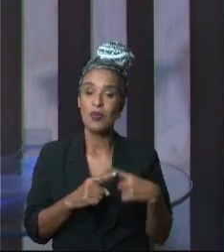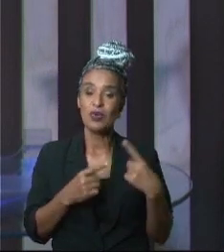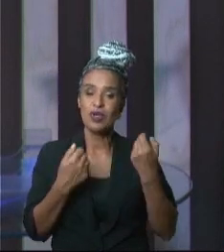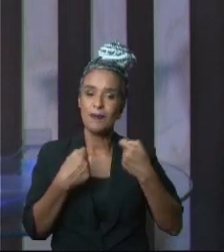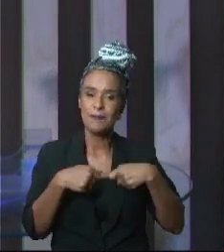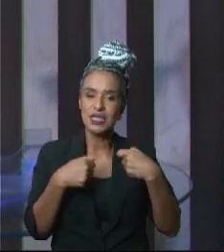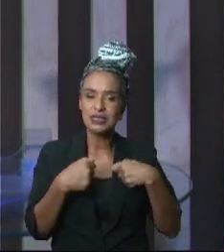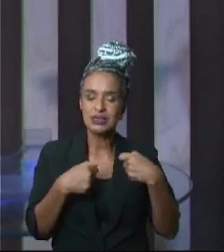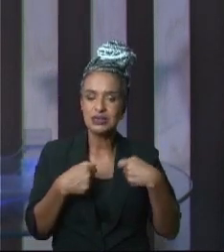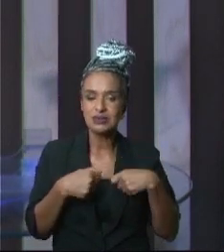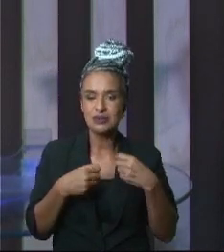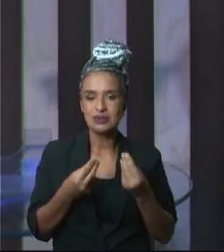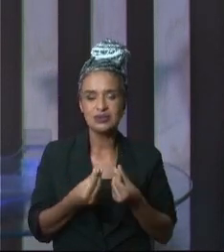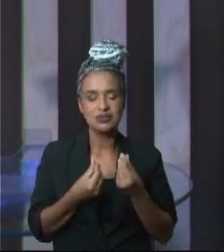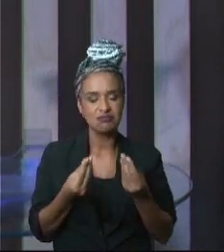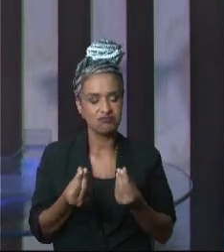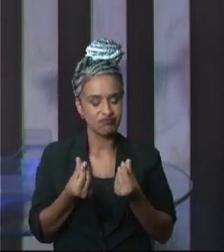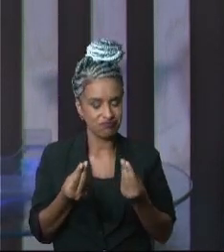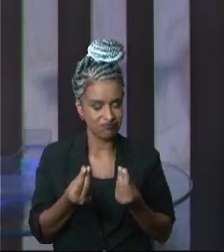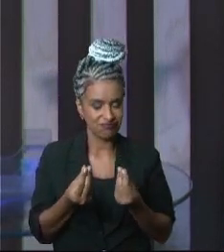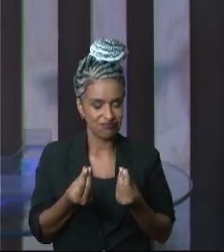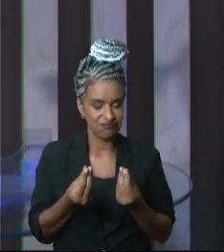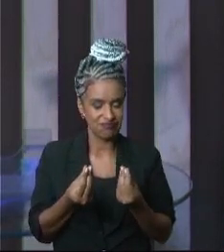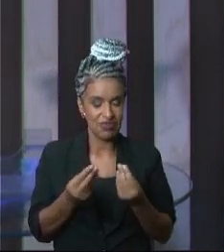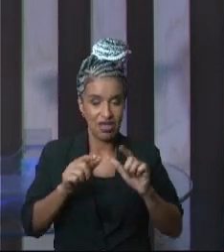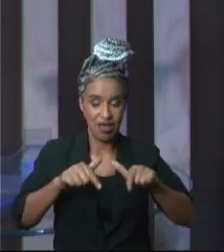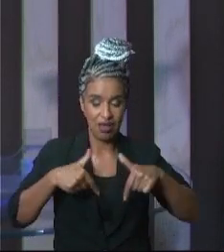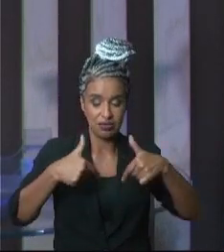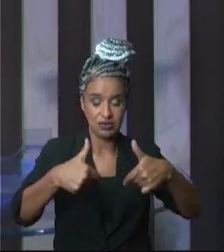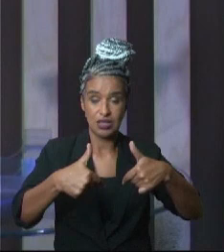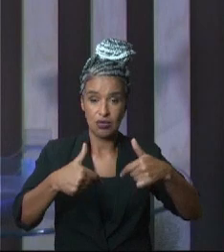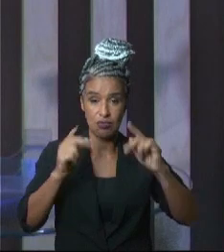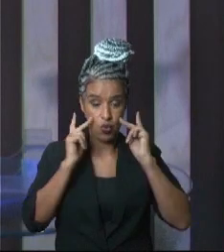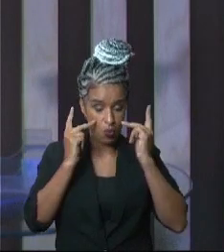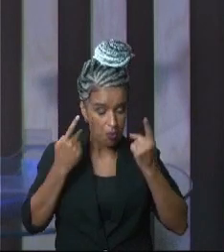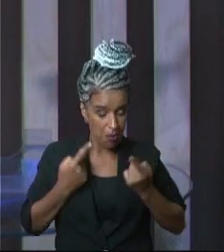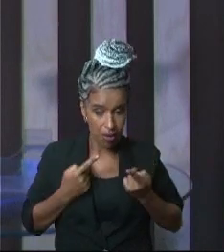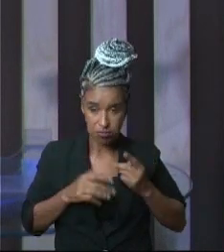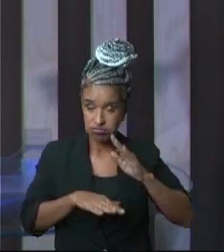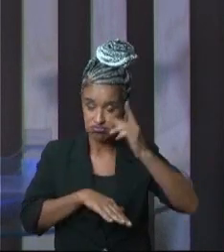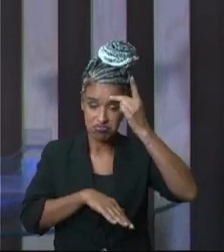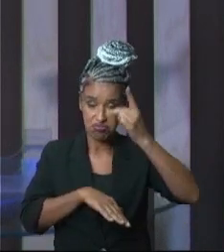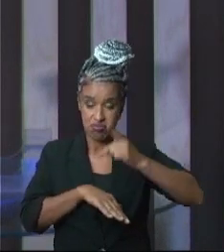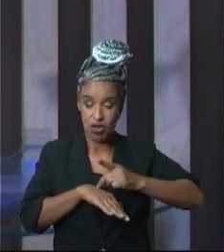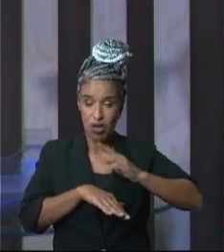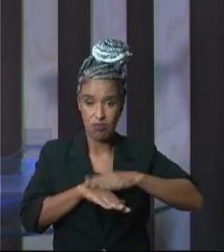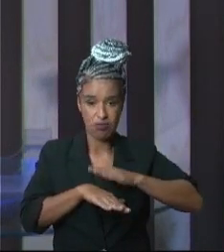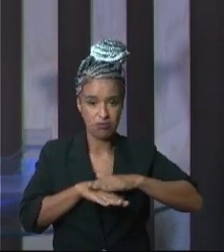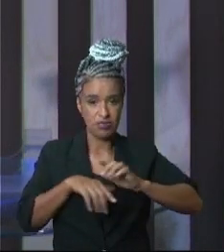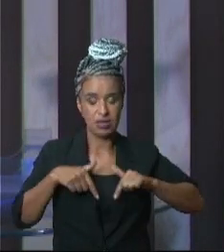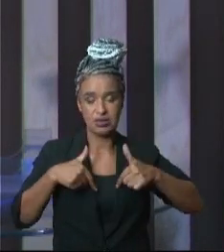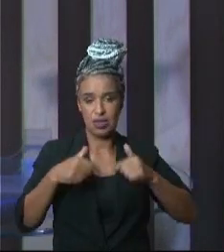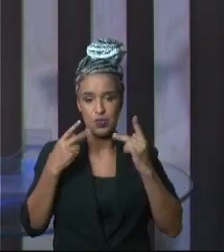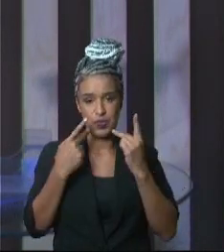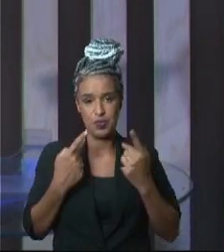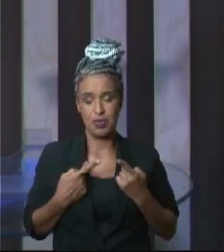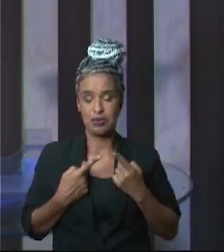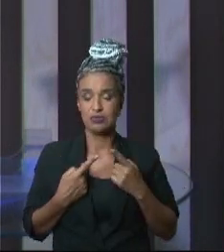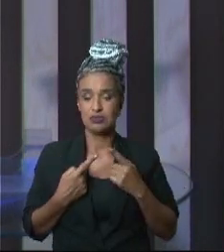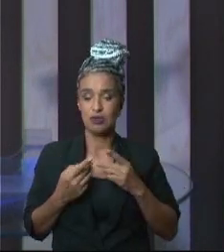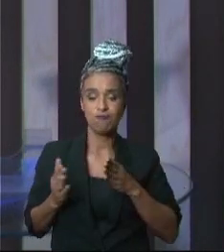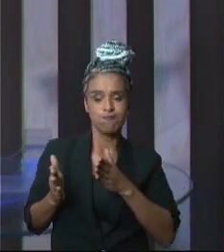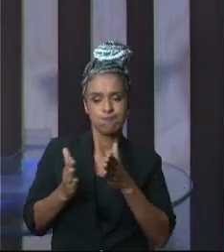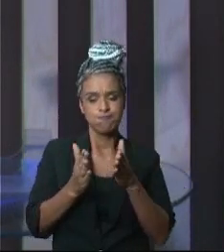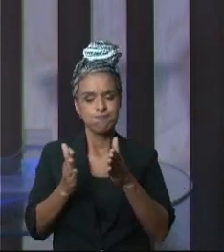necessariamente implica a ação humana, né? Então, o caminho para a paz